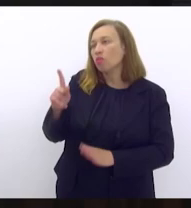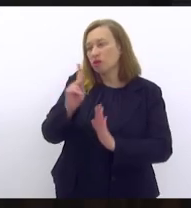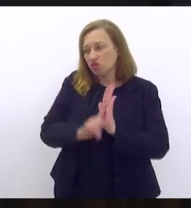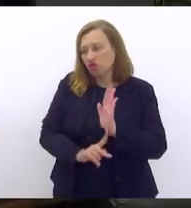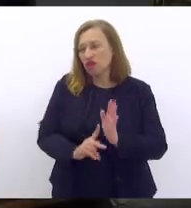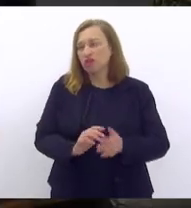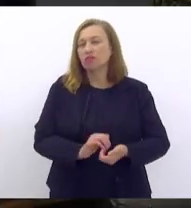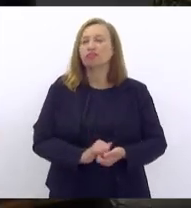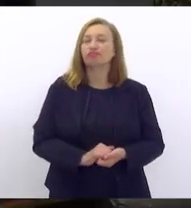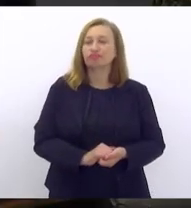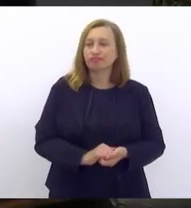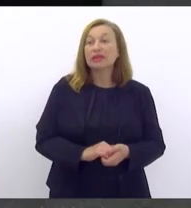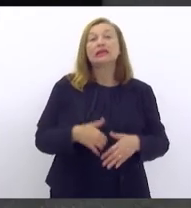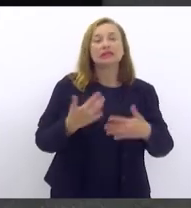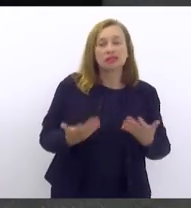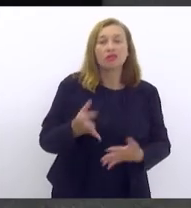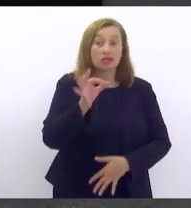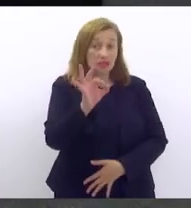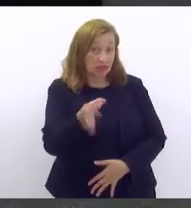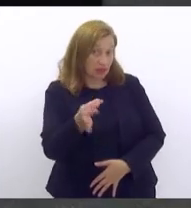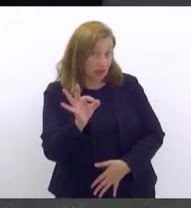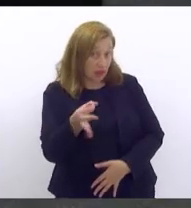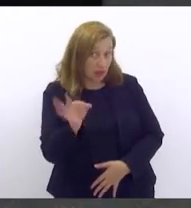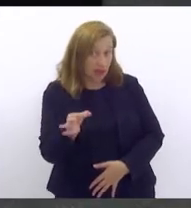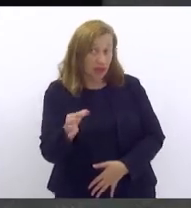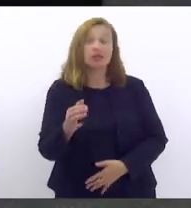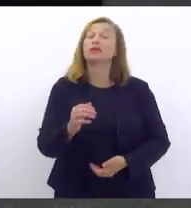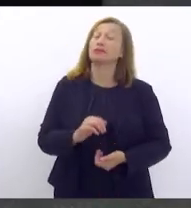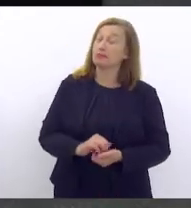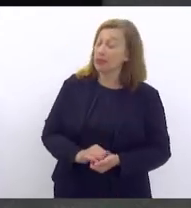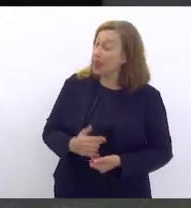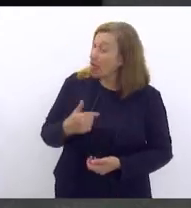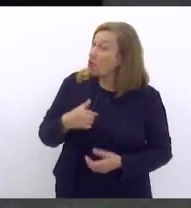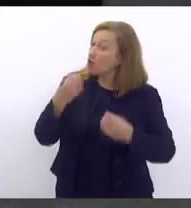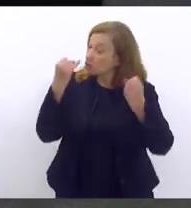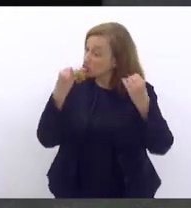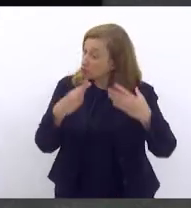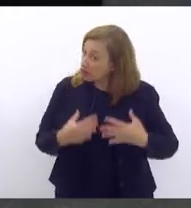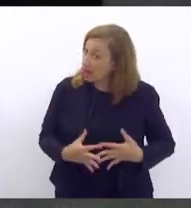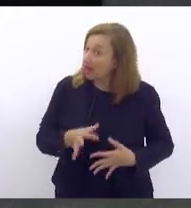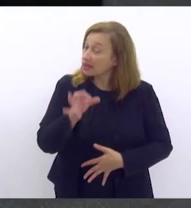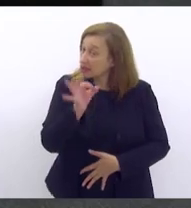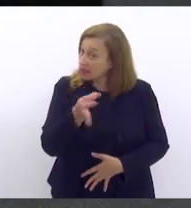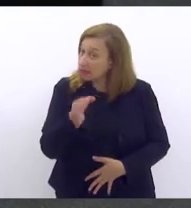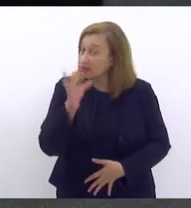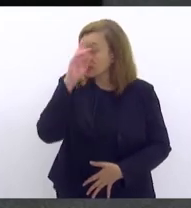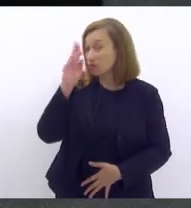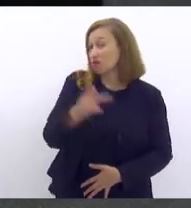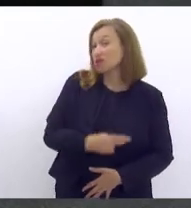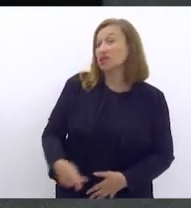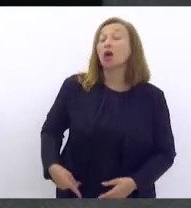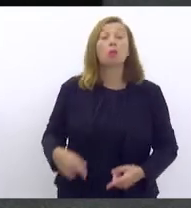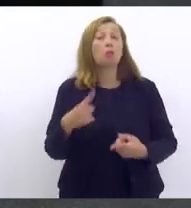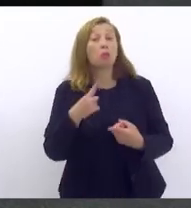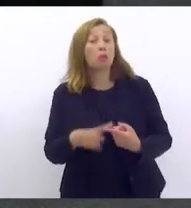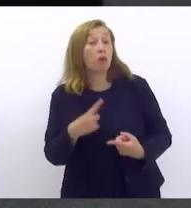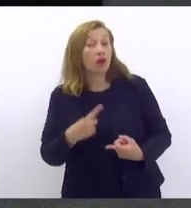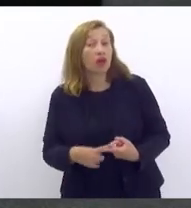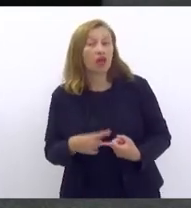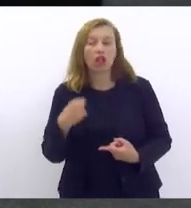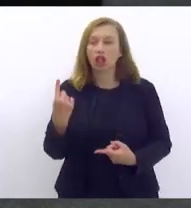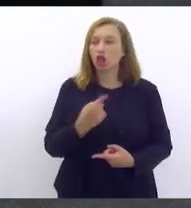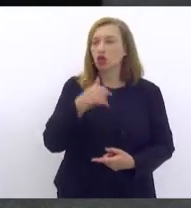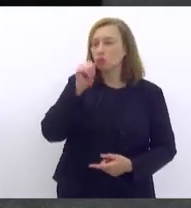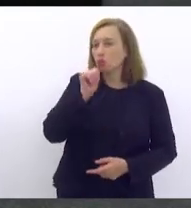Excelência. Exatamente. Então, era isso que eu iria explicar exatamente, senhor presidente, porque nós,